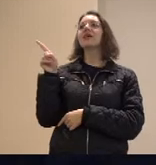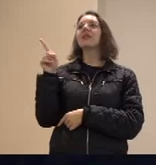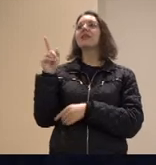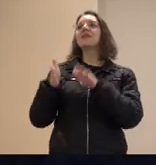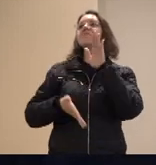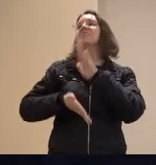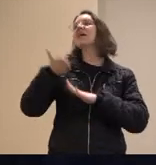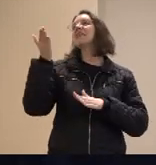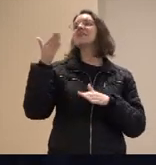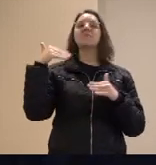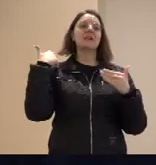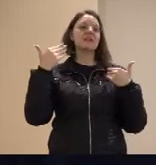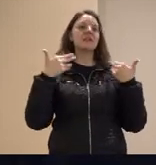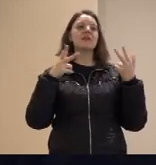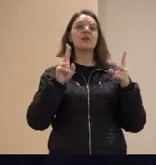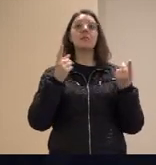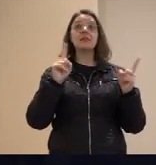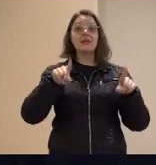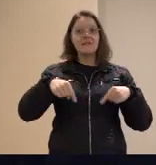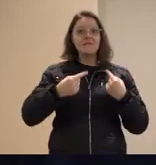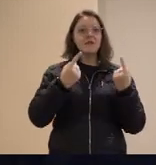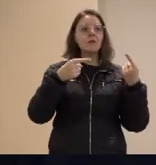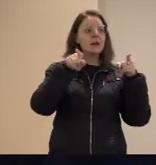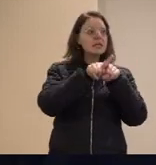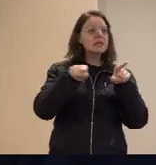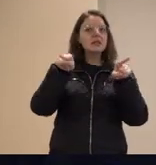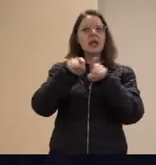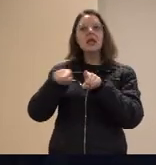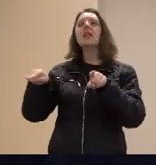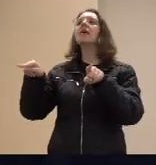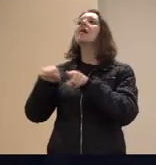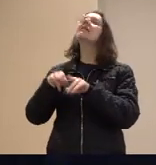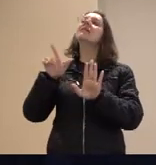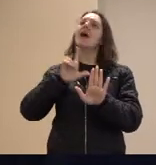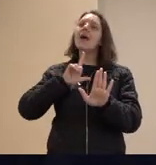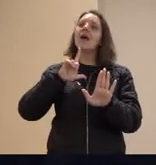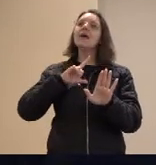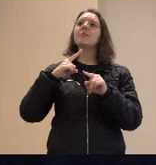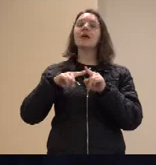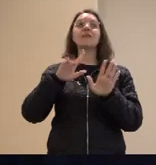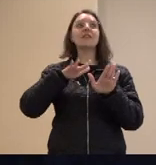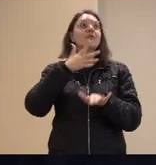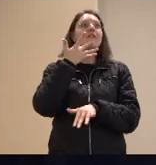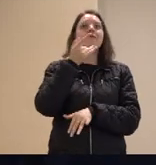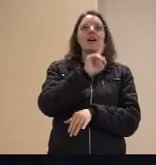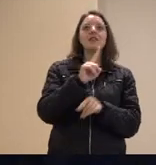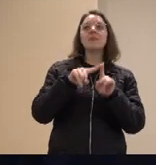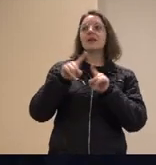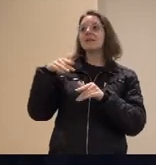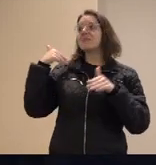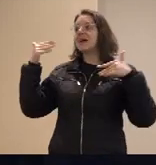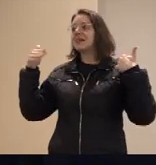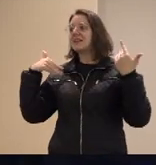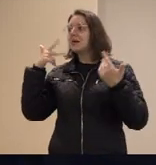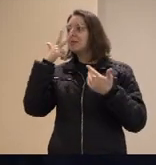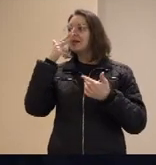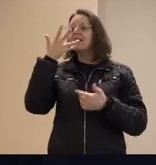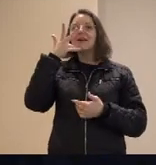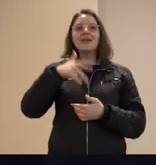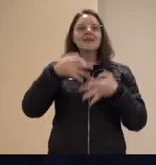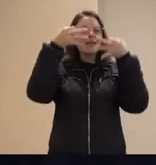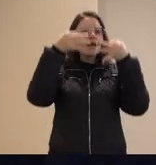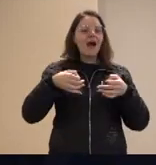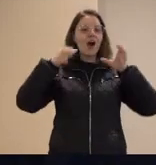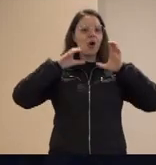dentro do serviço de acolhimento a gente tenha desafios e nem sempre é fácil, parece que quando a gente resolve fazer os passeios, eles se comportam lindamente e dá